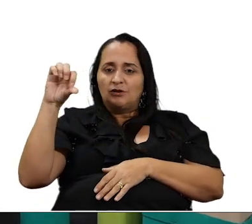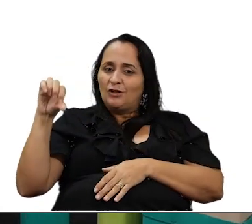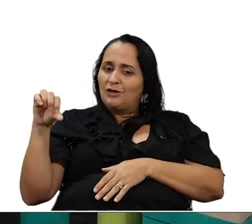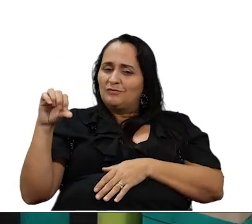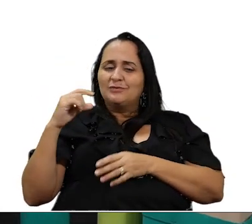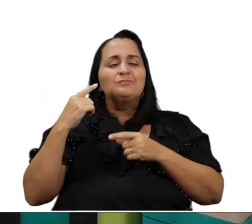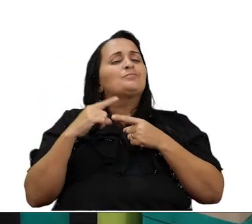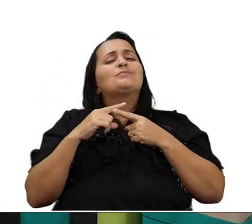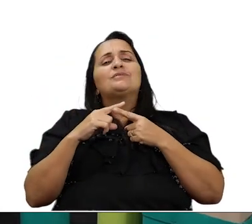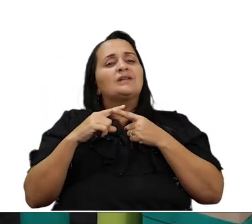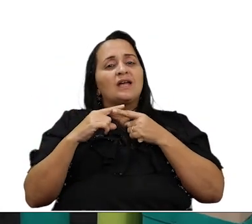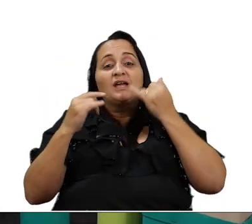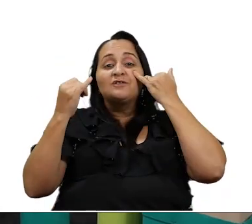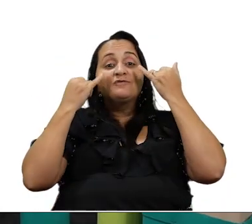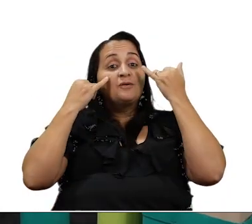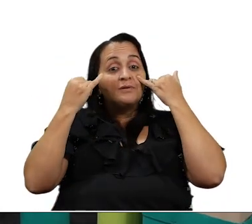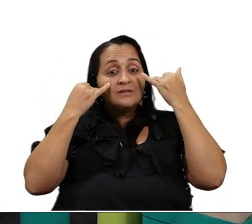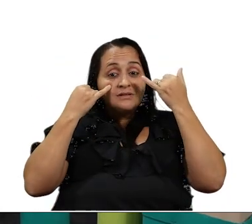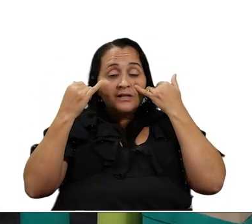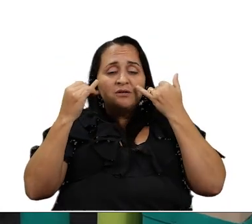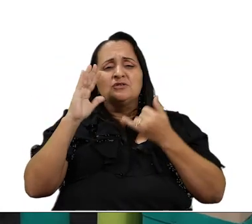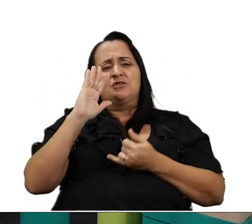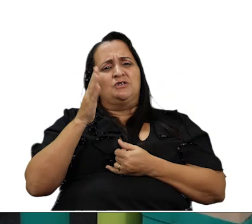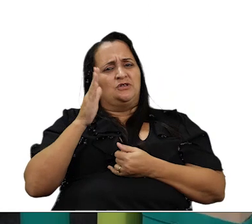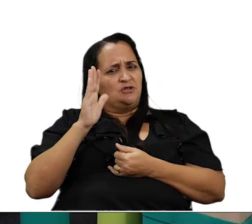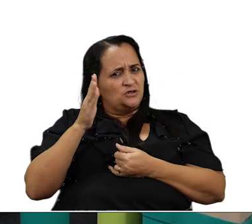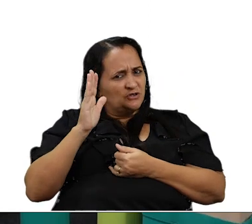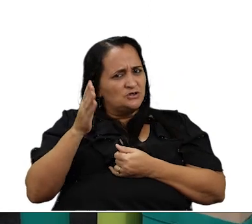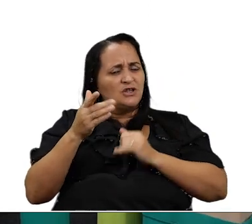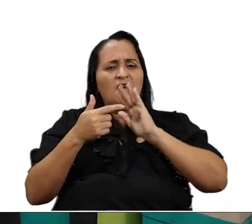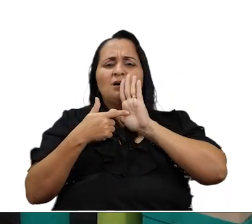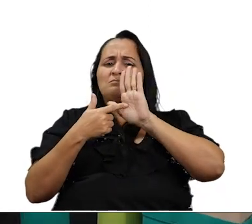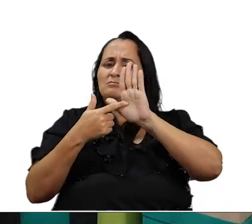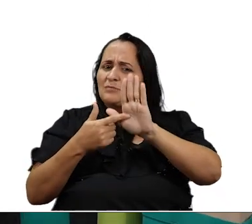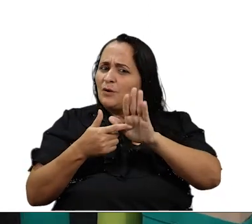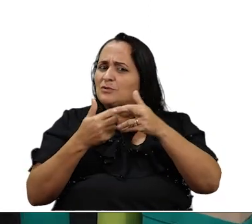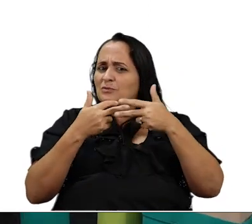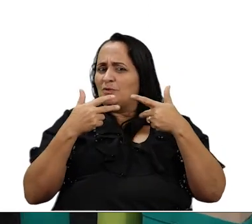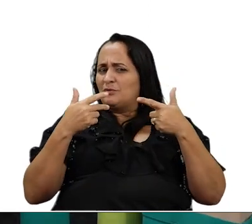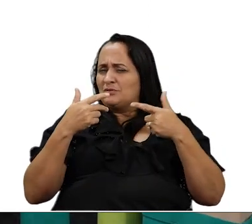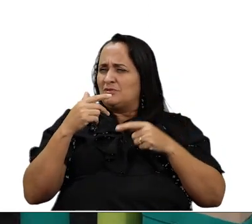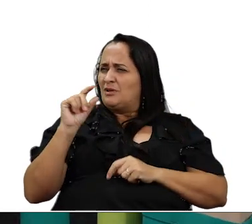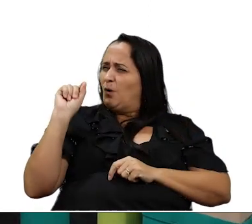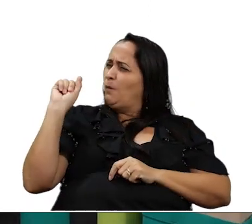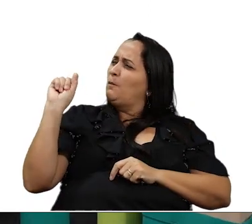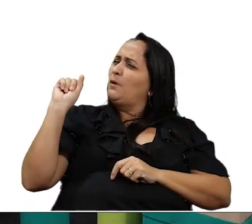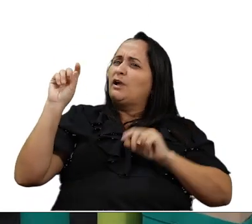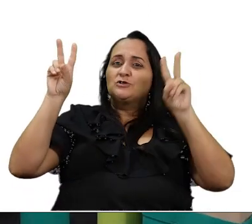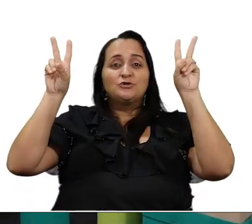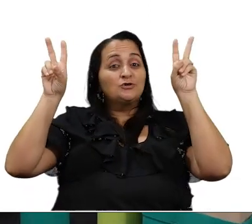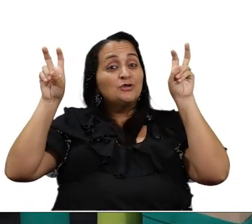colocou essa informação aqui. Isso já nos diz alguma coisa, né? Tem um título? Se tem